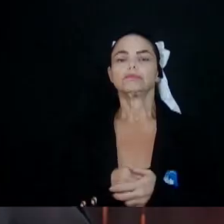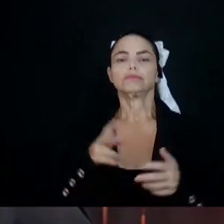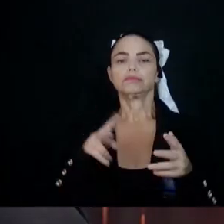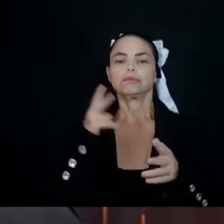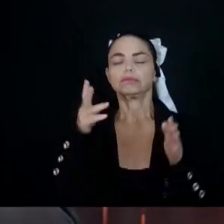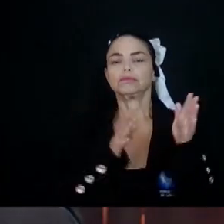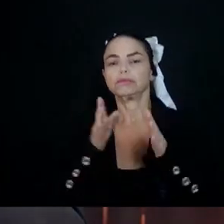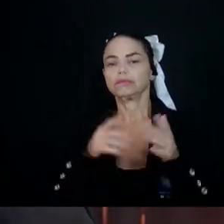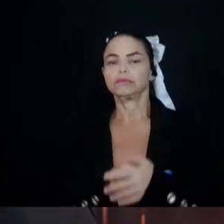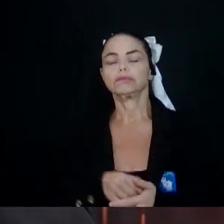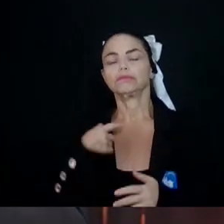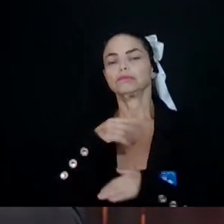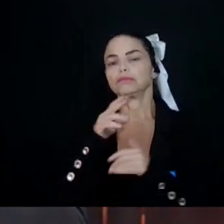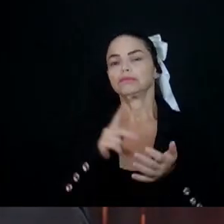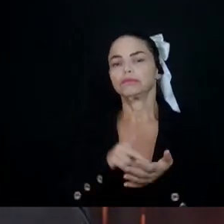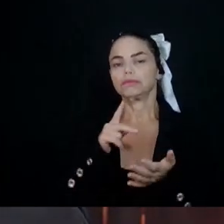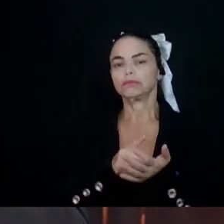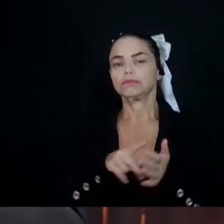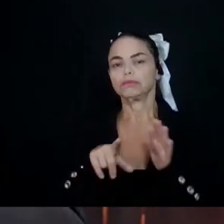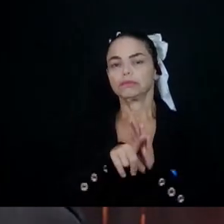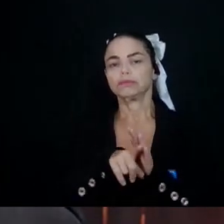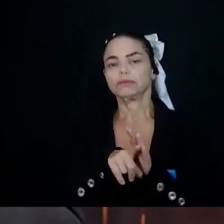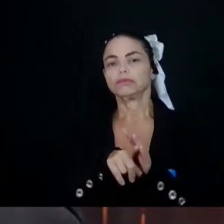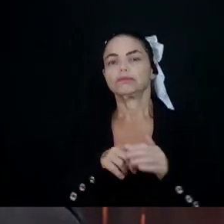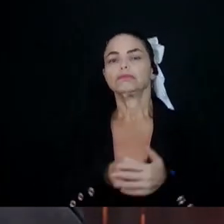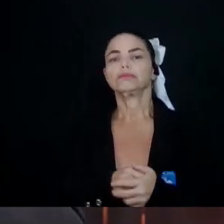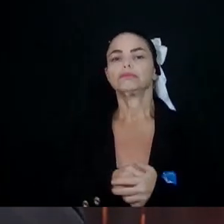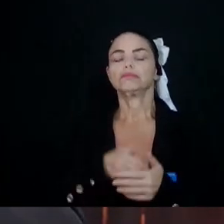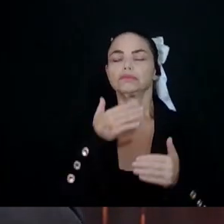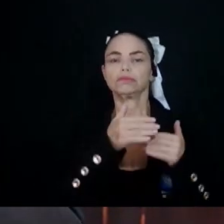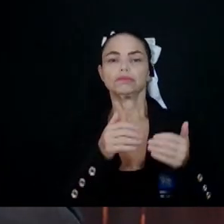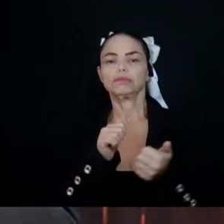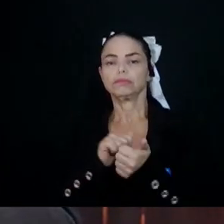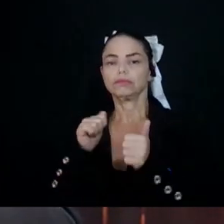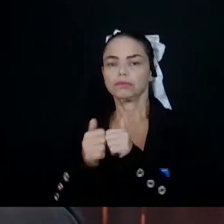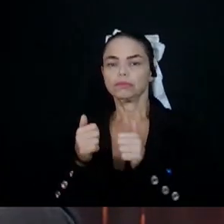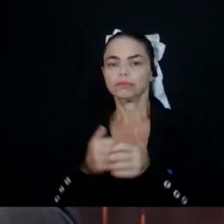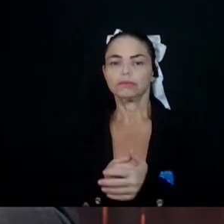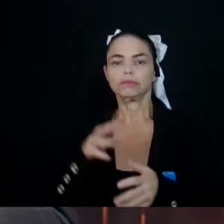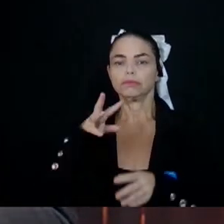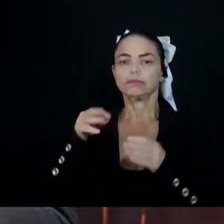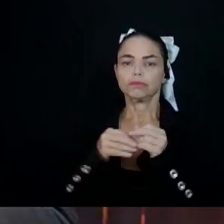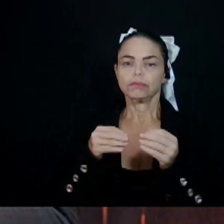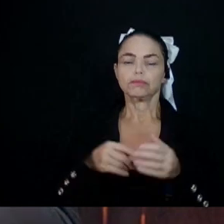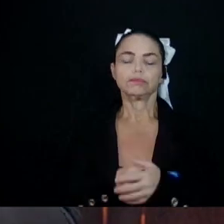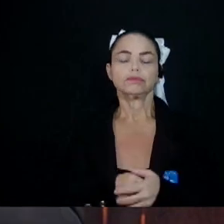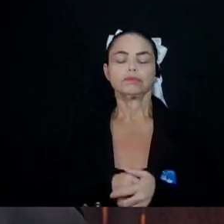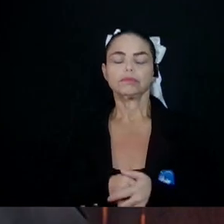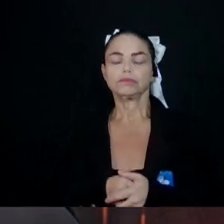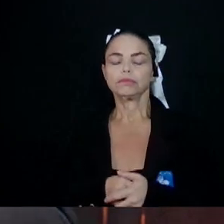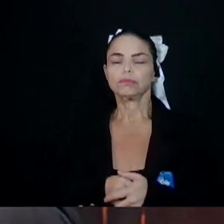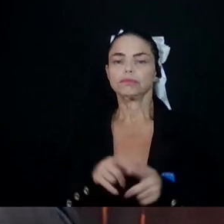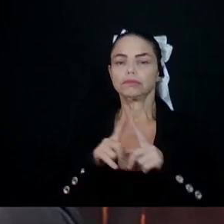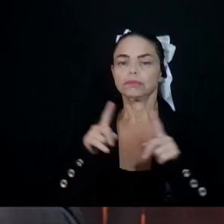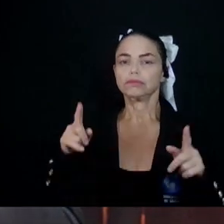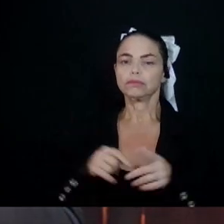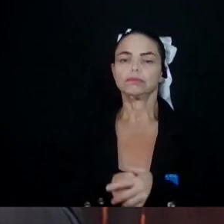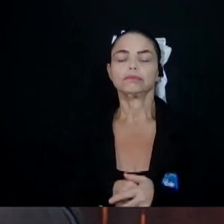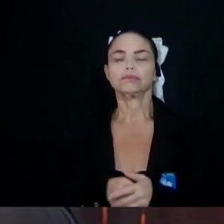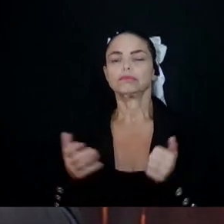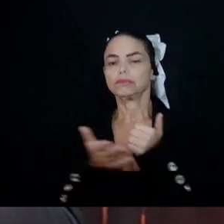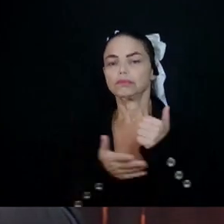na verdade, toda lei é assim. A lei passa por um processo de adaptação e de implementação, né? Mas, basicamente, é